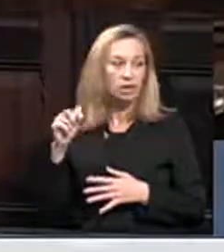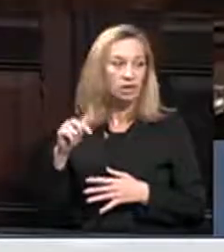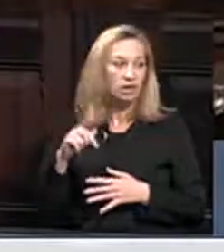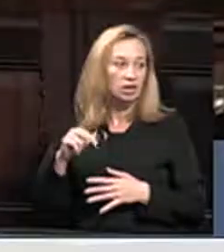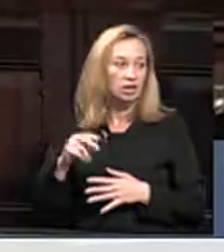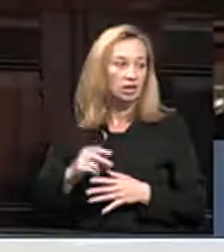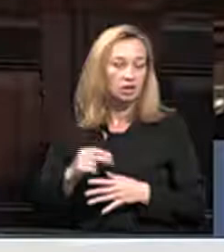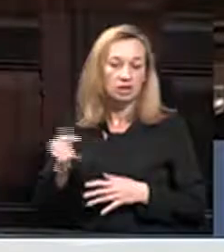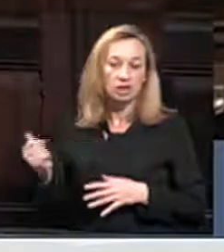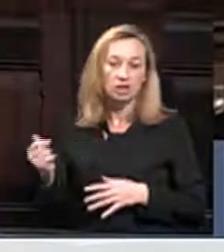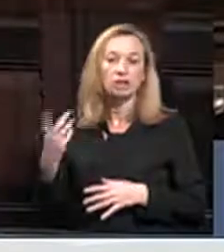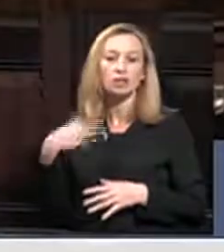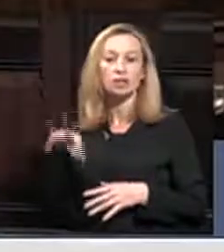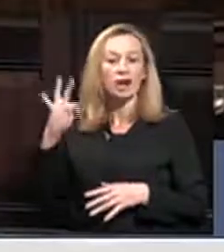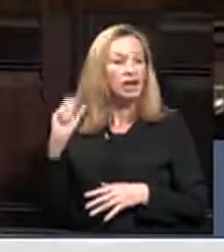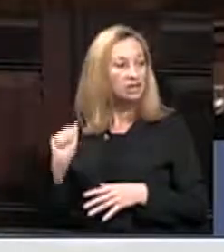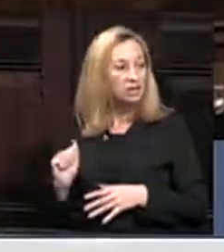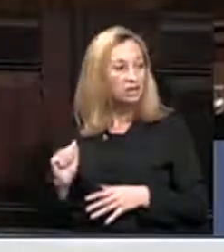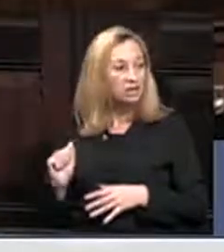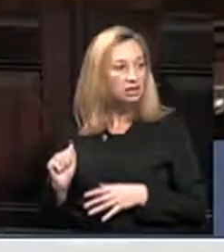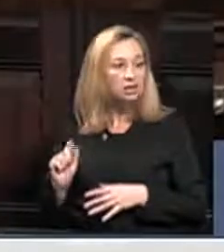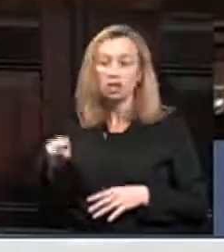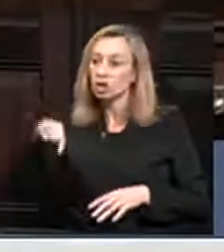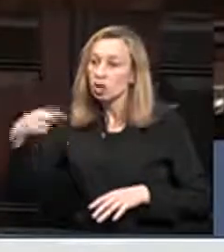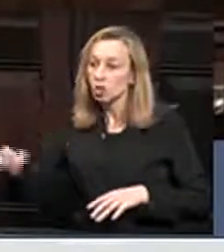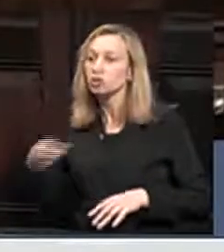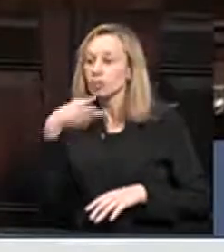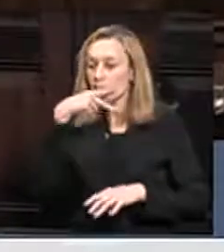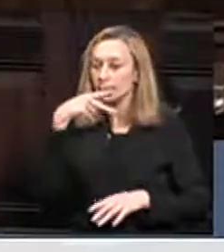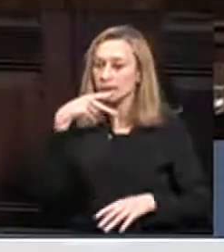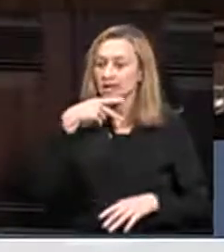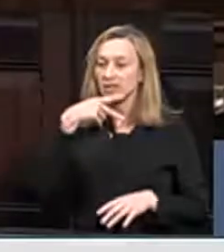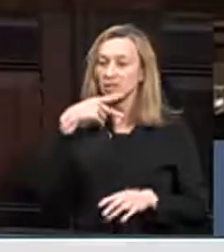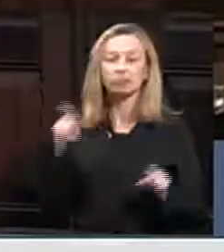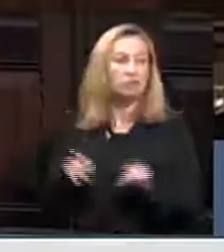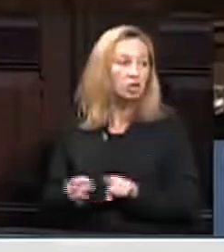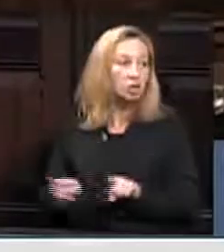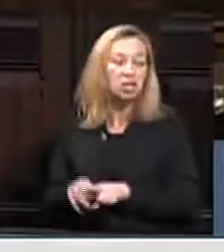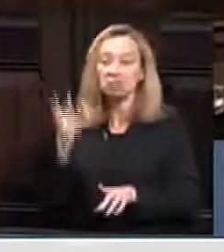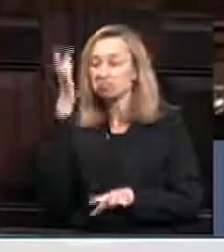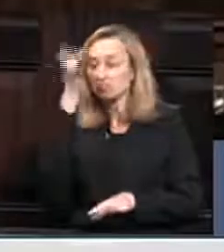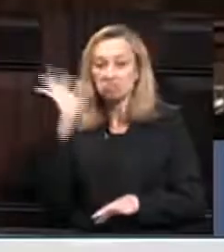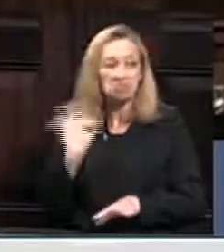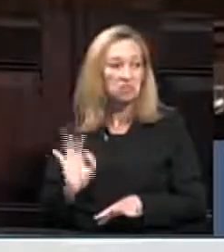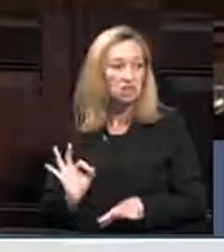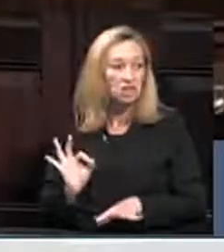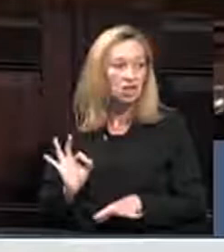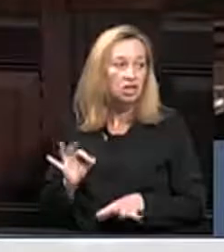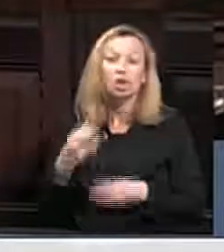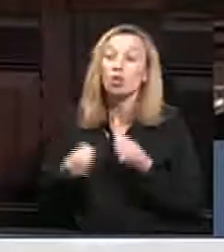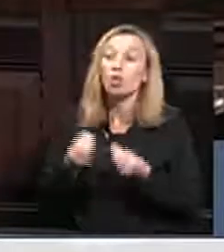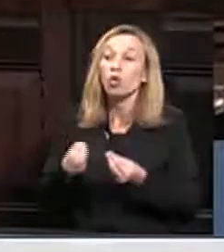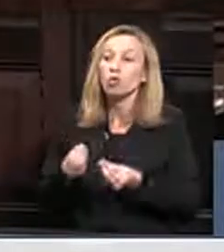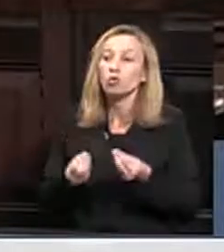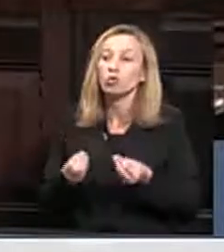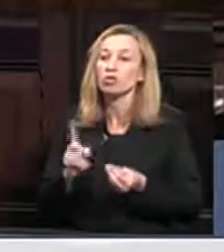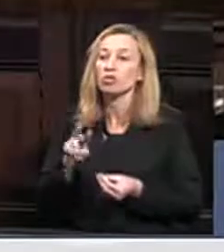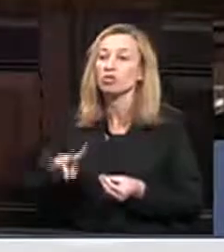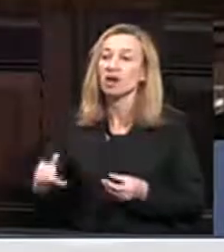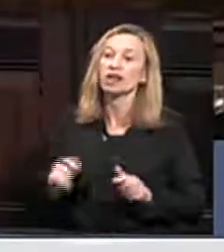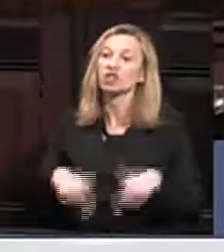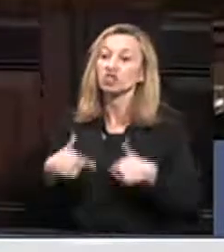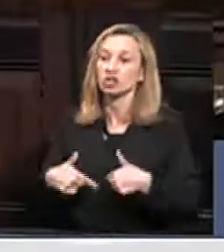deputada Marta Rocha, e tantos outros partidos, que eu não sei quais são as posições. Então, que a